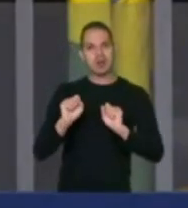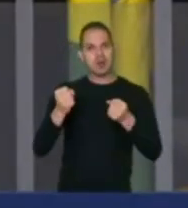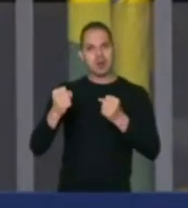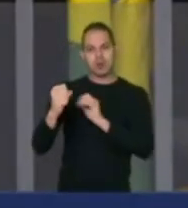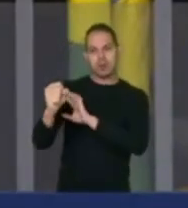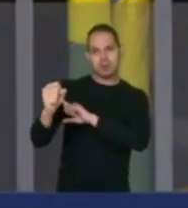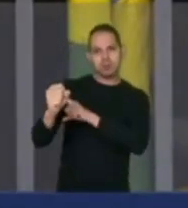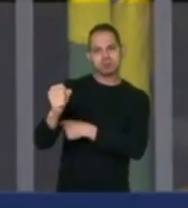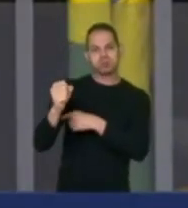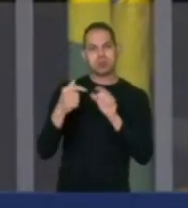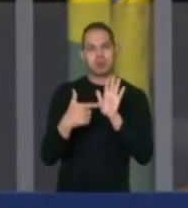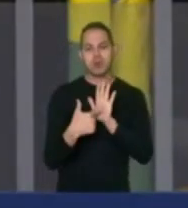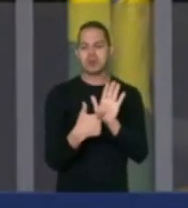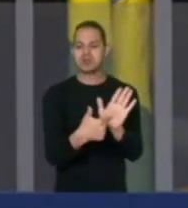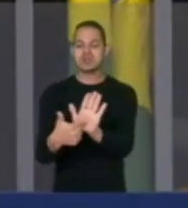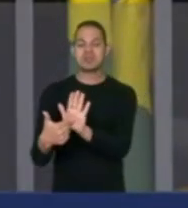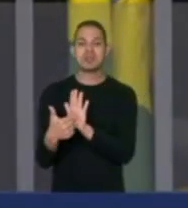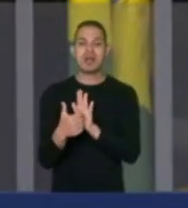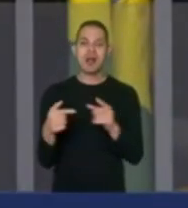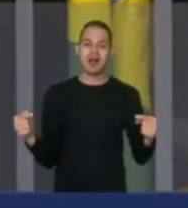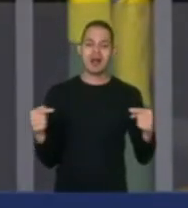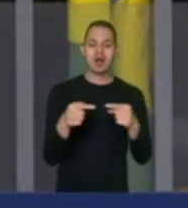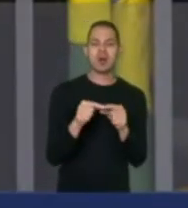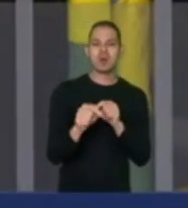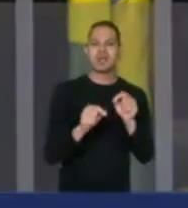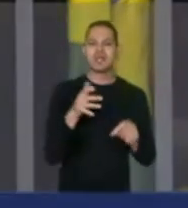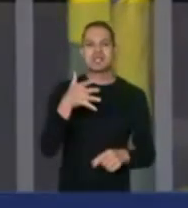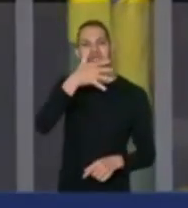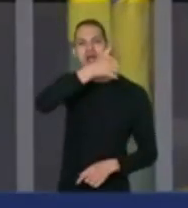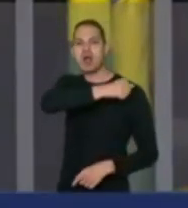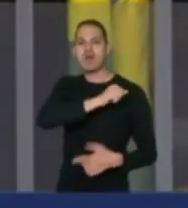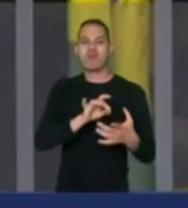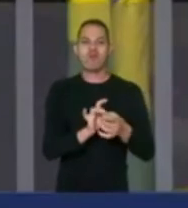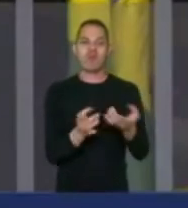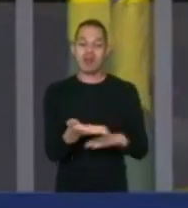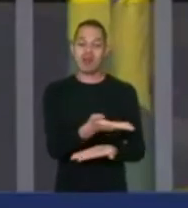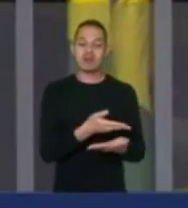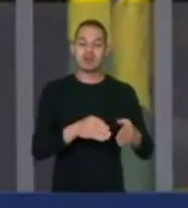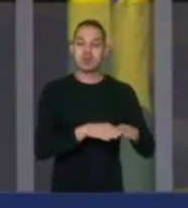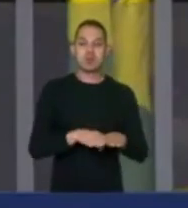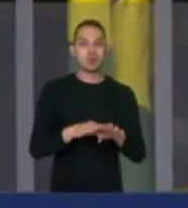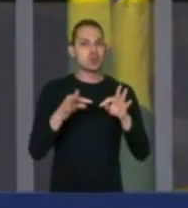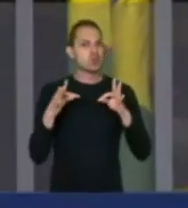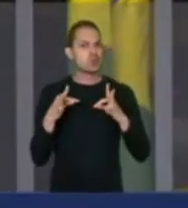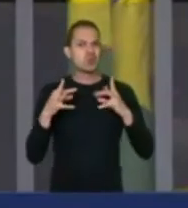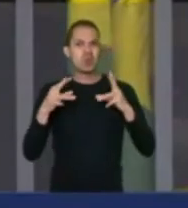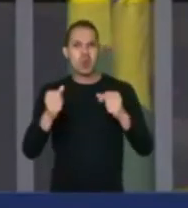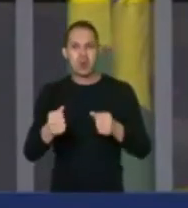delas, sob a justificativa de tentar salvar a democracia,